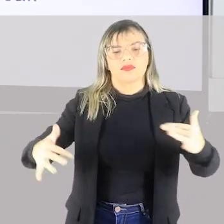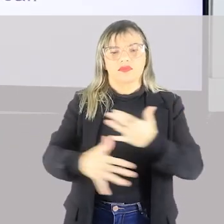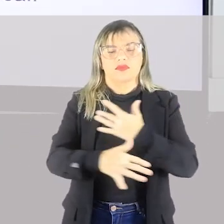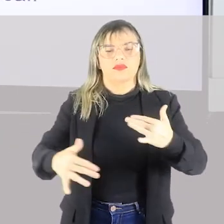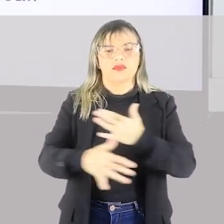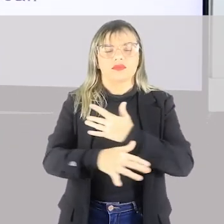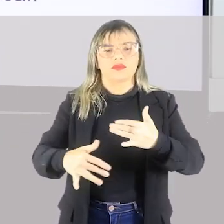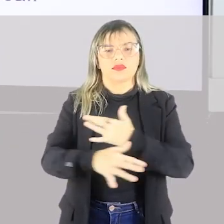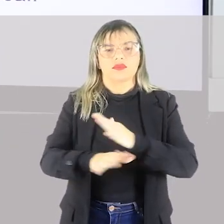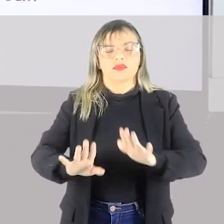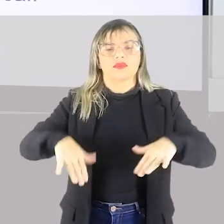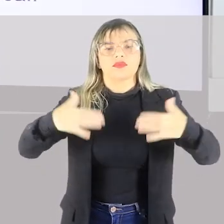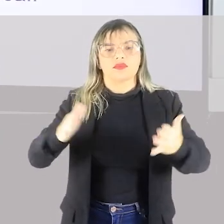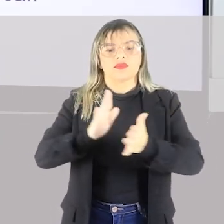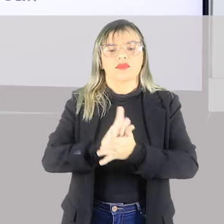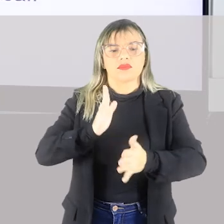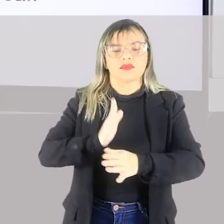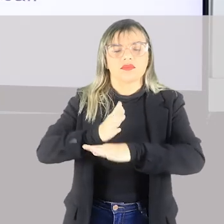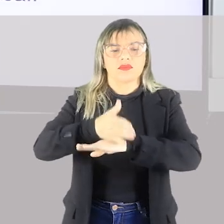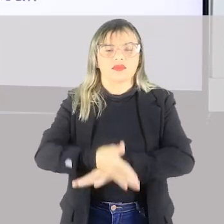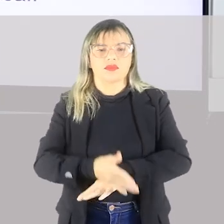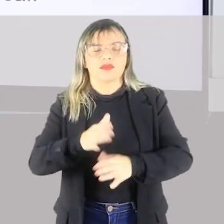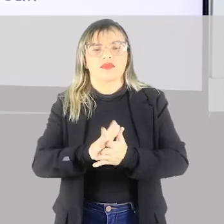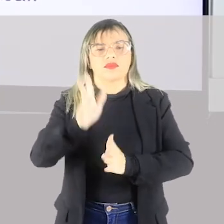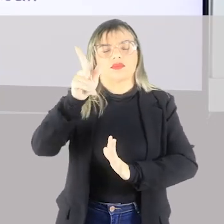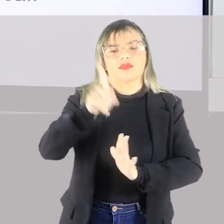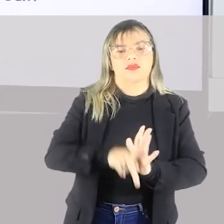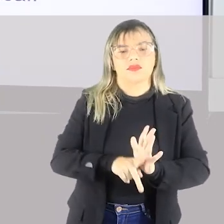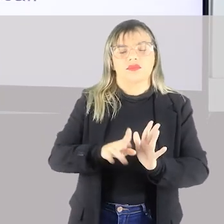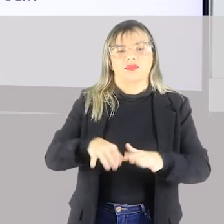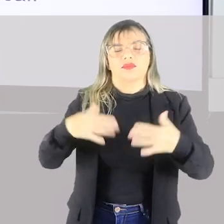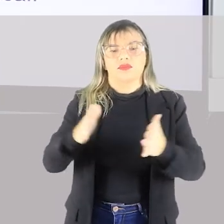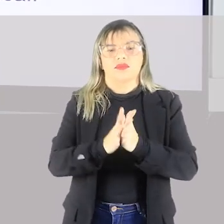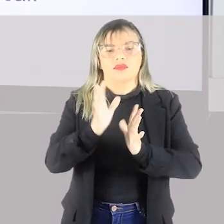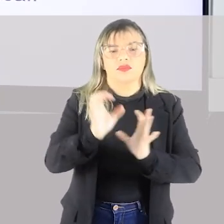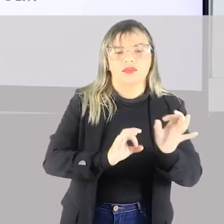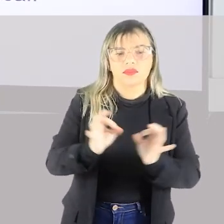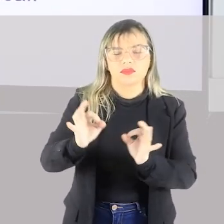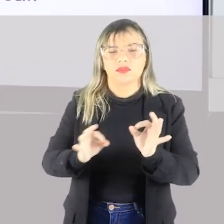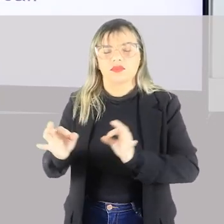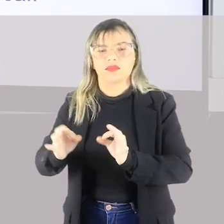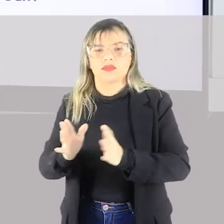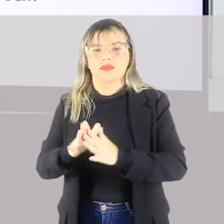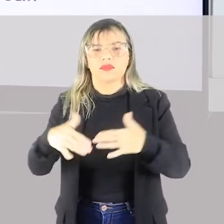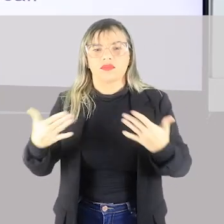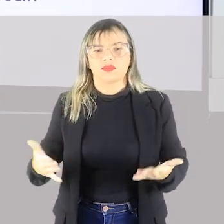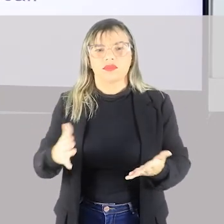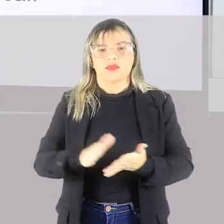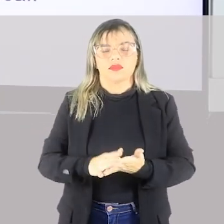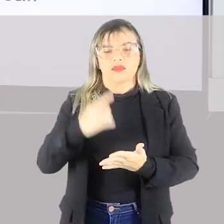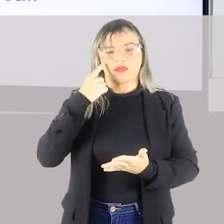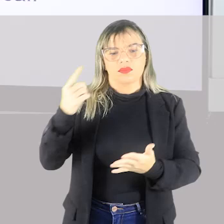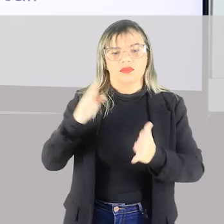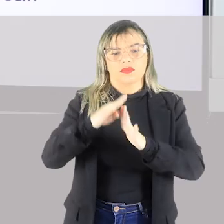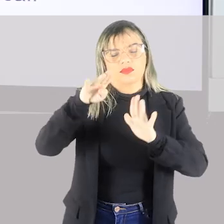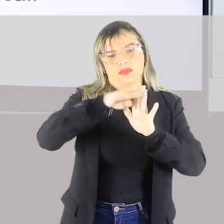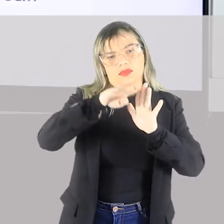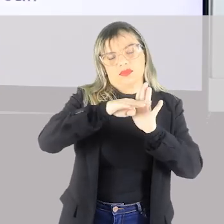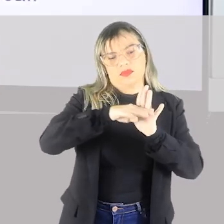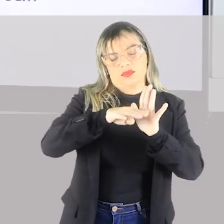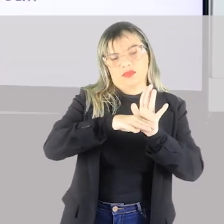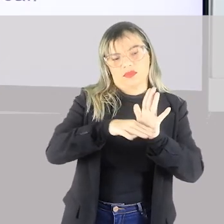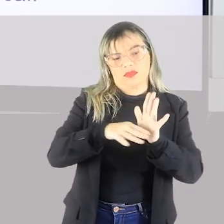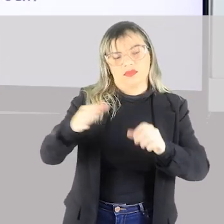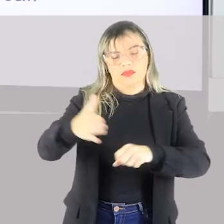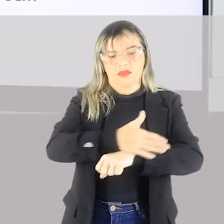cidade, né? Da participação nos projetos, da elaboração de planos, né? Para